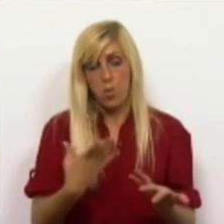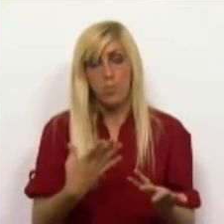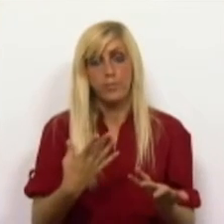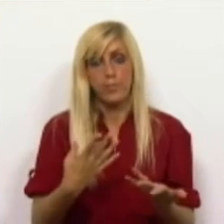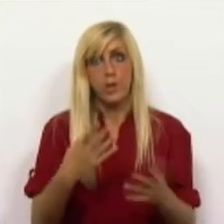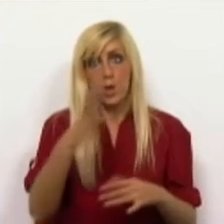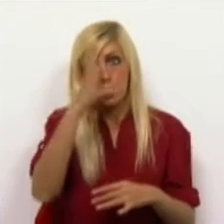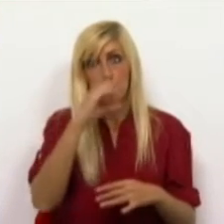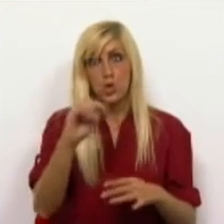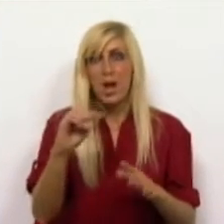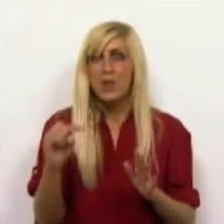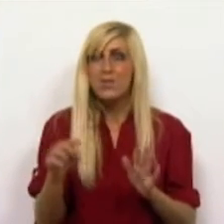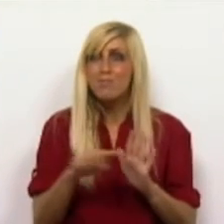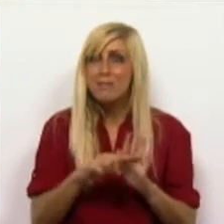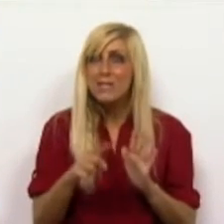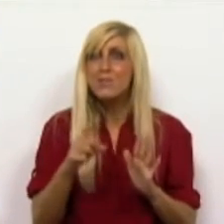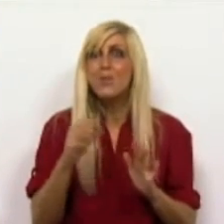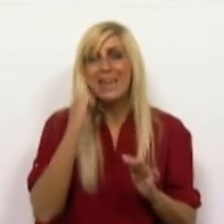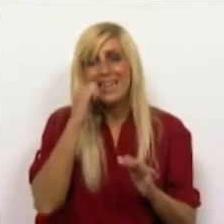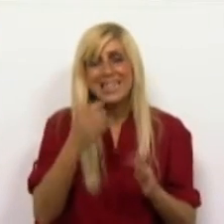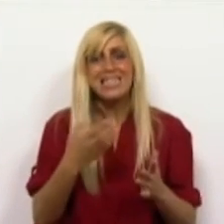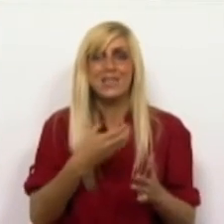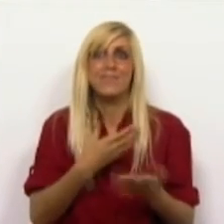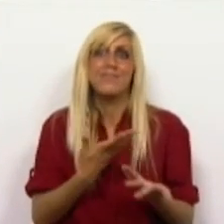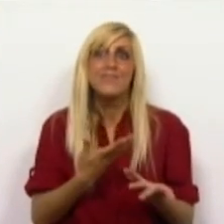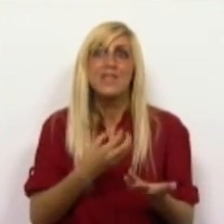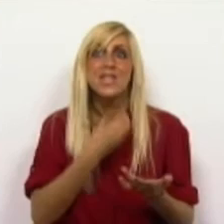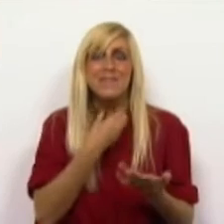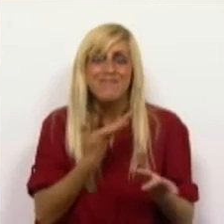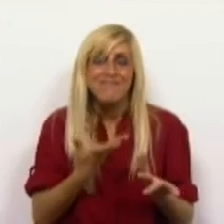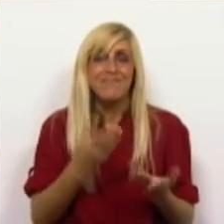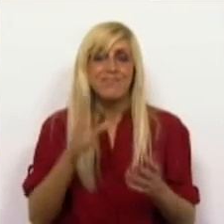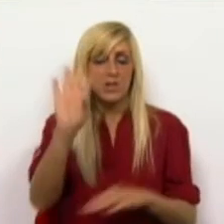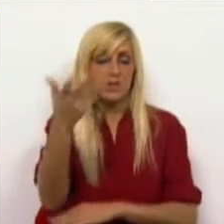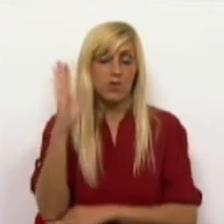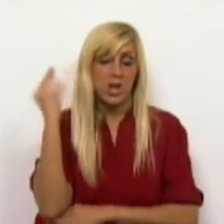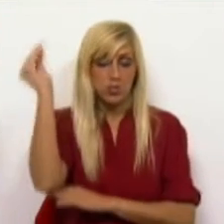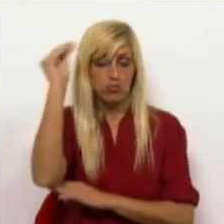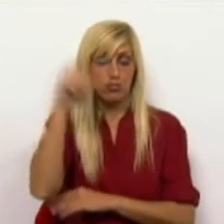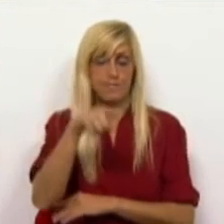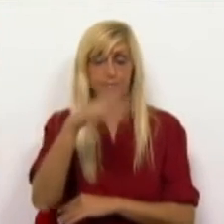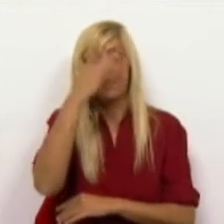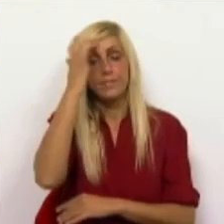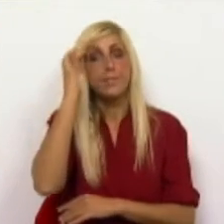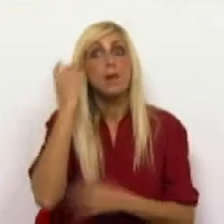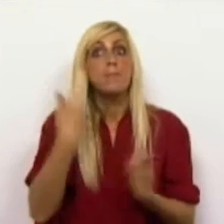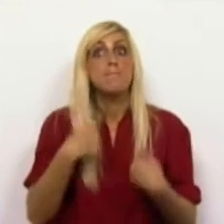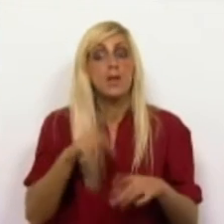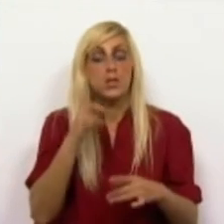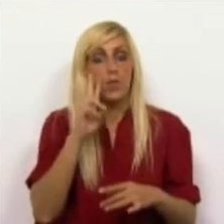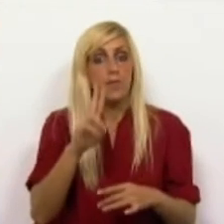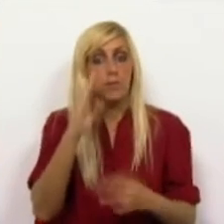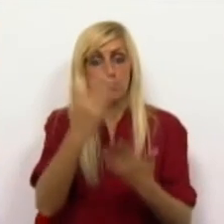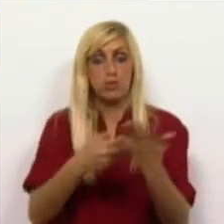mínimo foi a crise também nas florestas e nas áreas rurais. No entanto, não vemos nesta moção